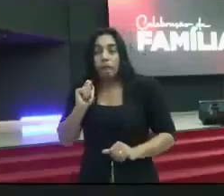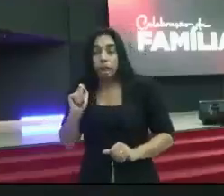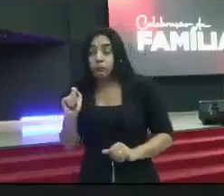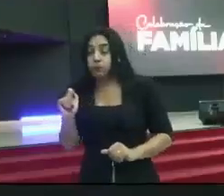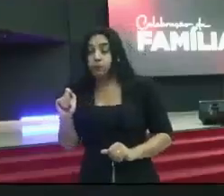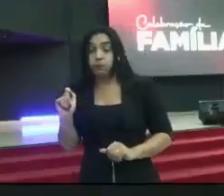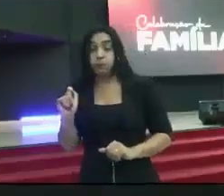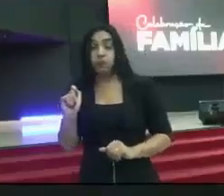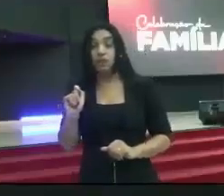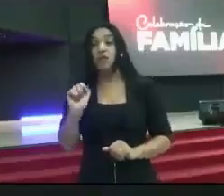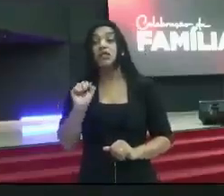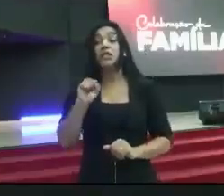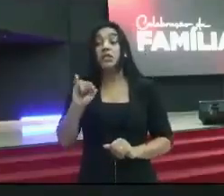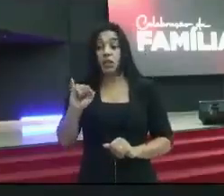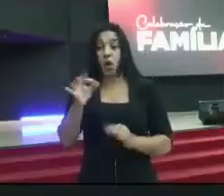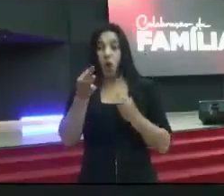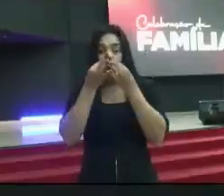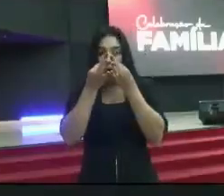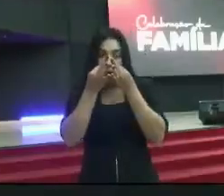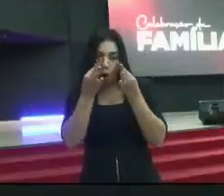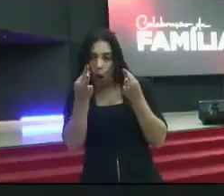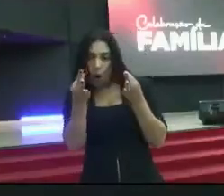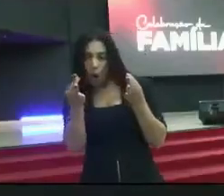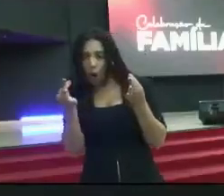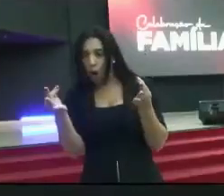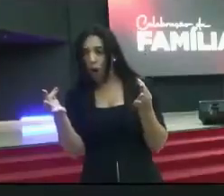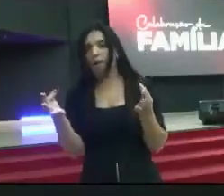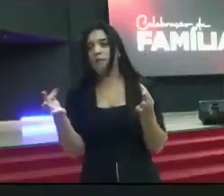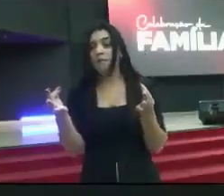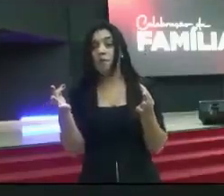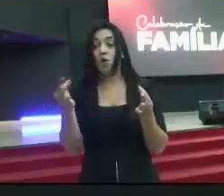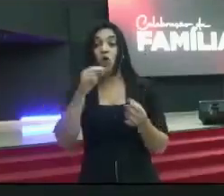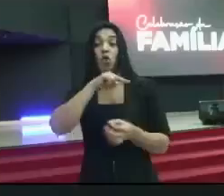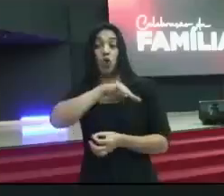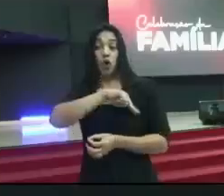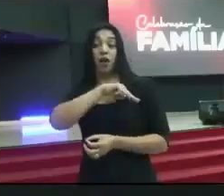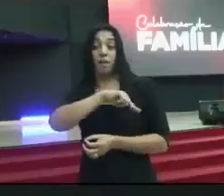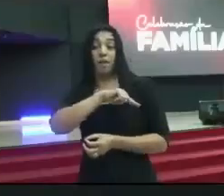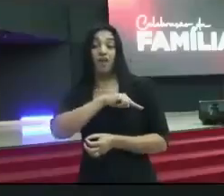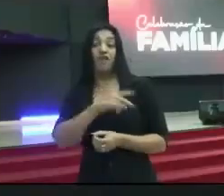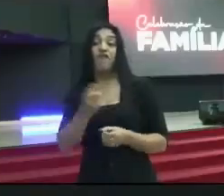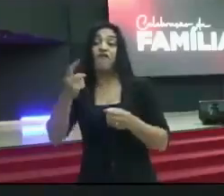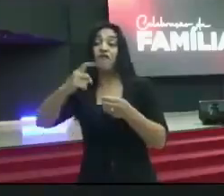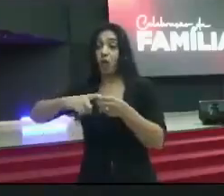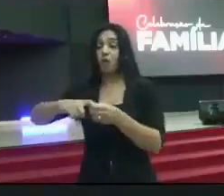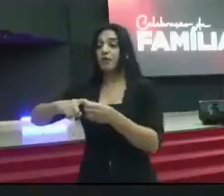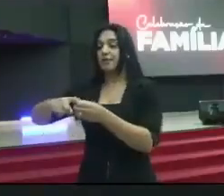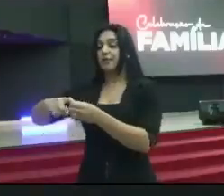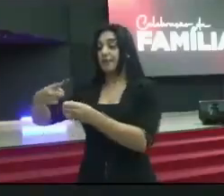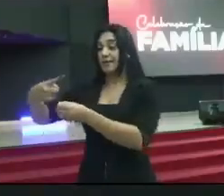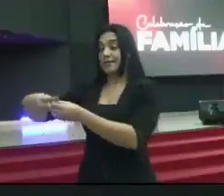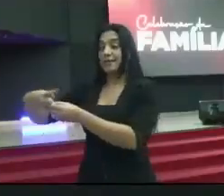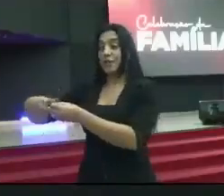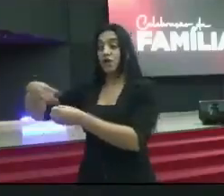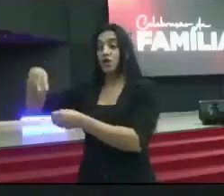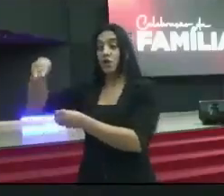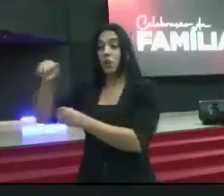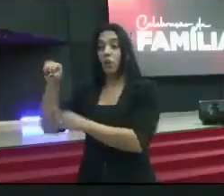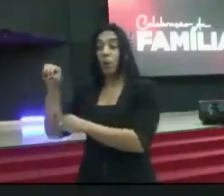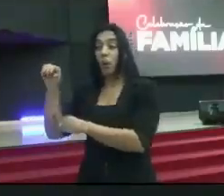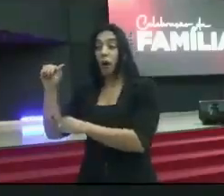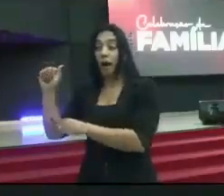Se vocês observarem, quando Noemi volta de Moabe, ela está